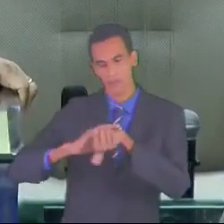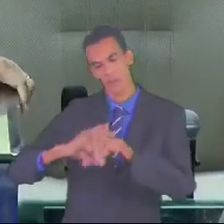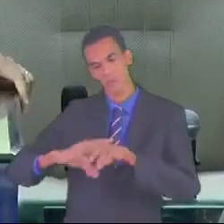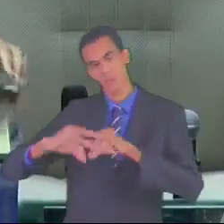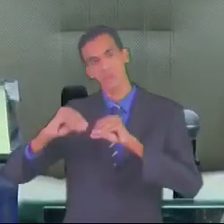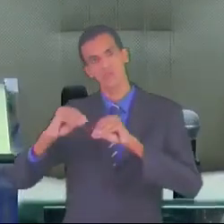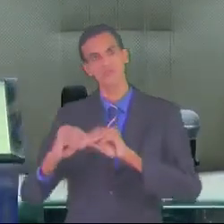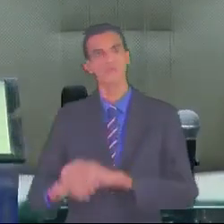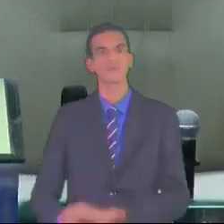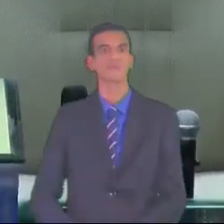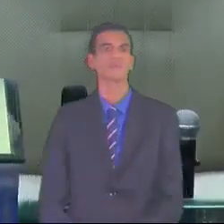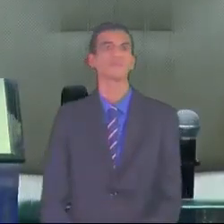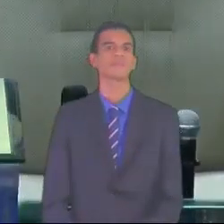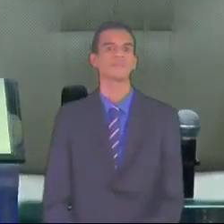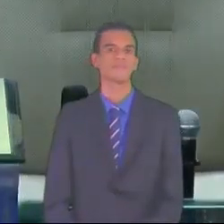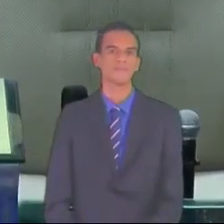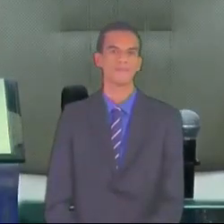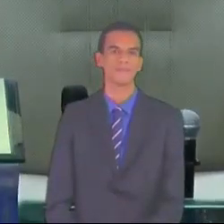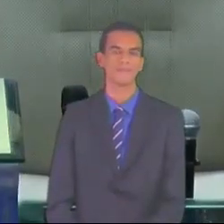Aleluia.